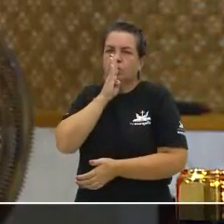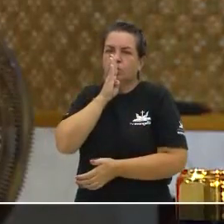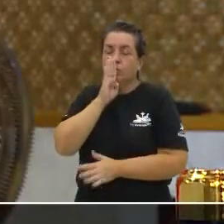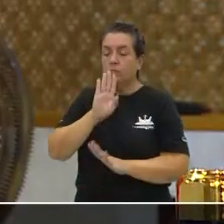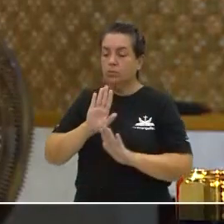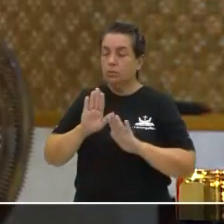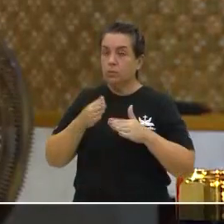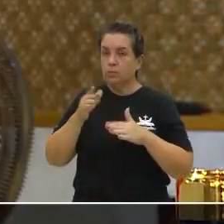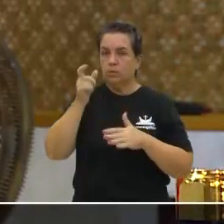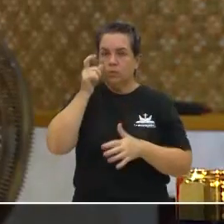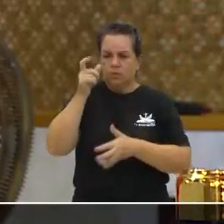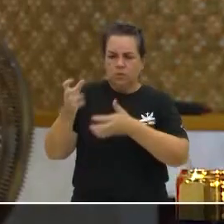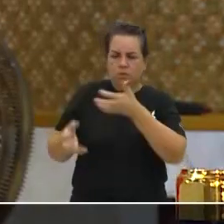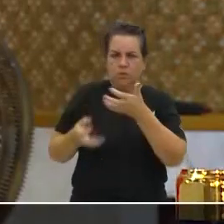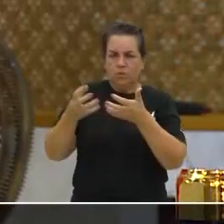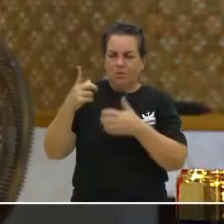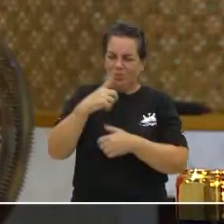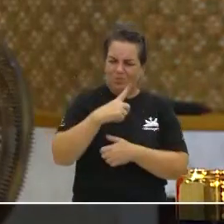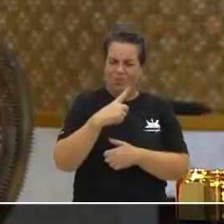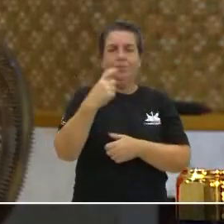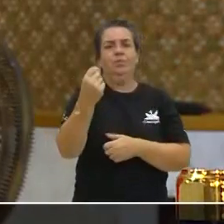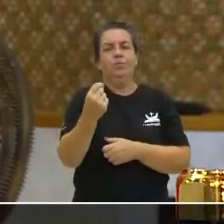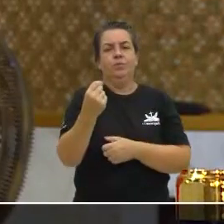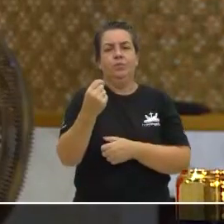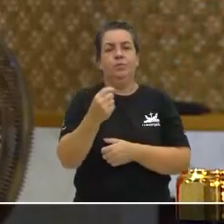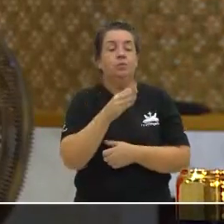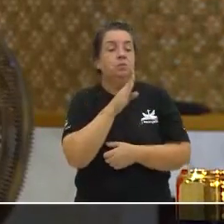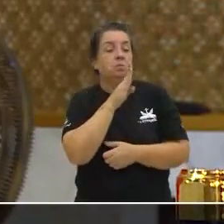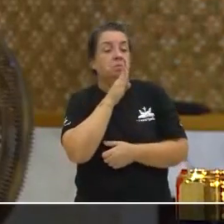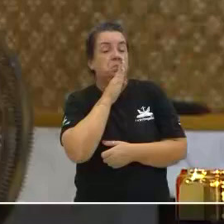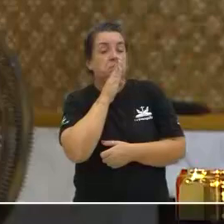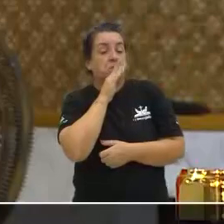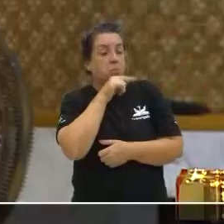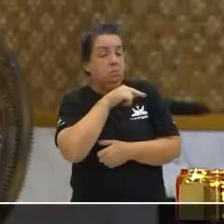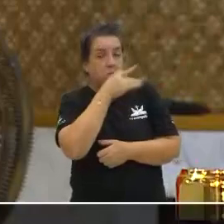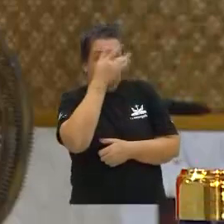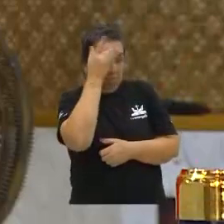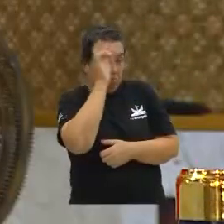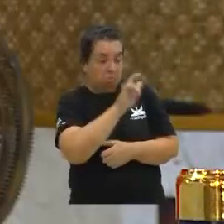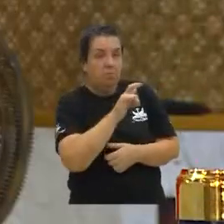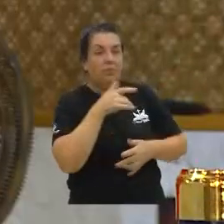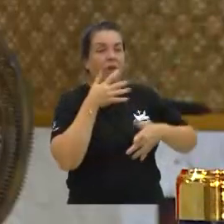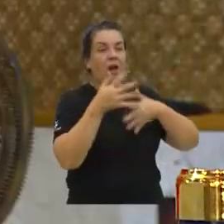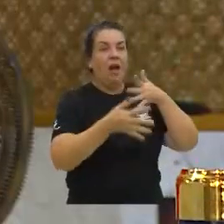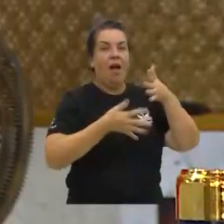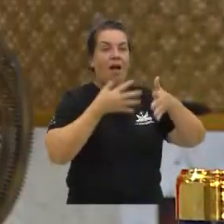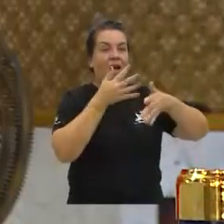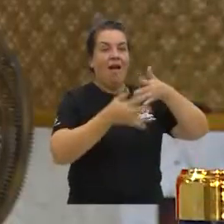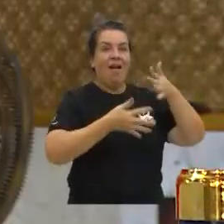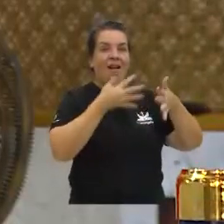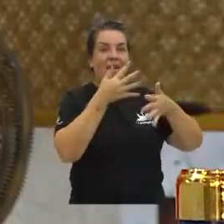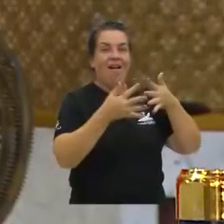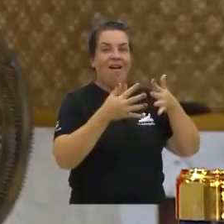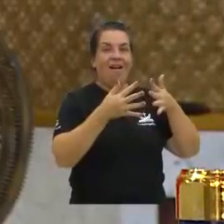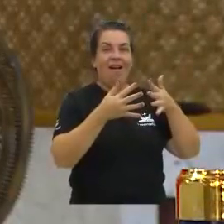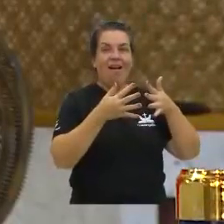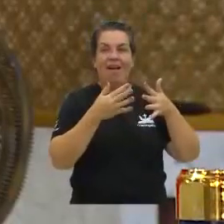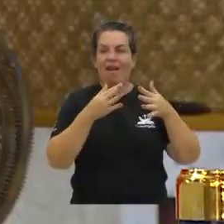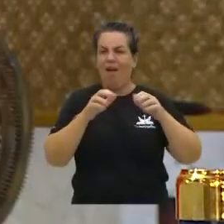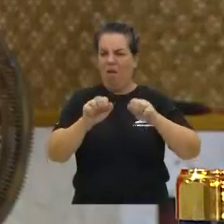Quando o demônio saiu, o mudo começou a falar, e as multidões